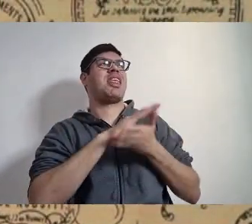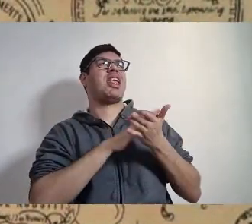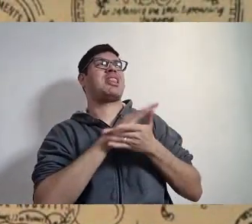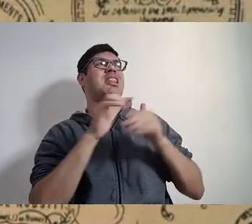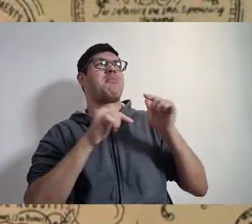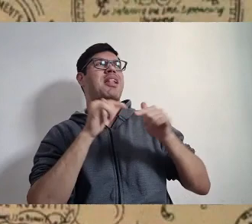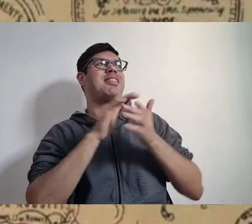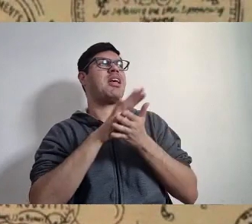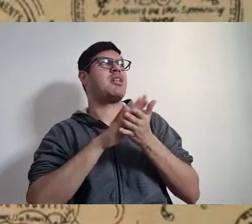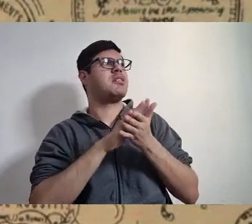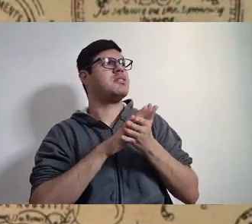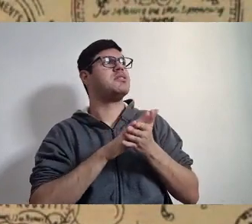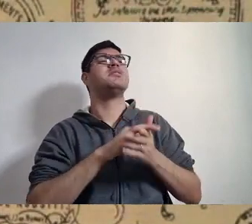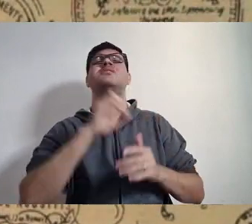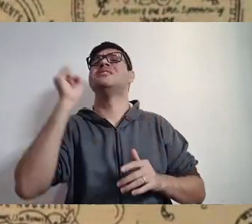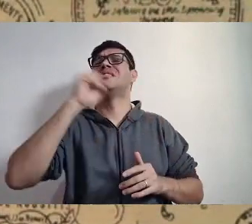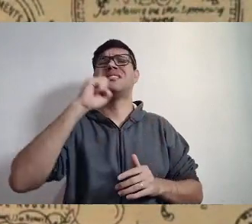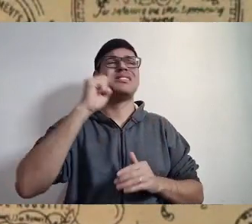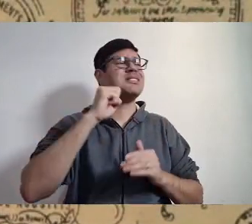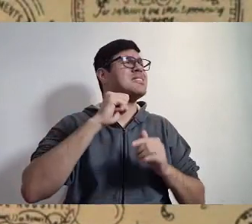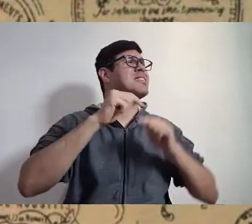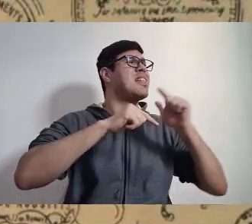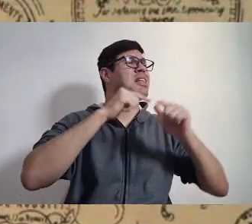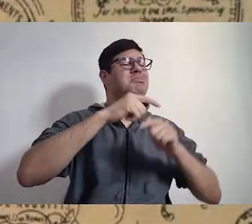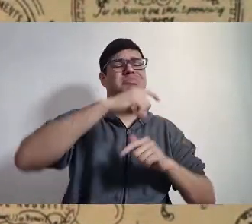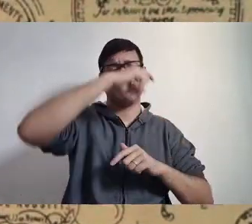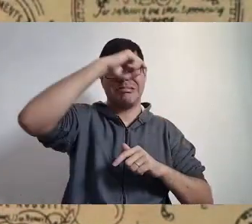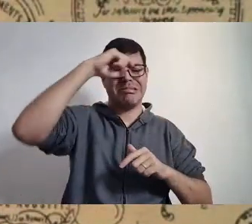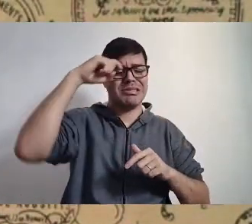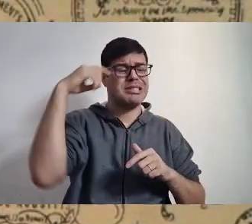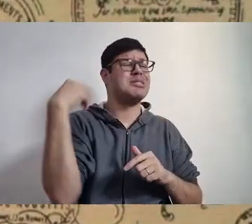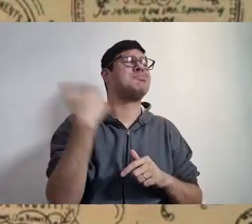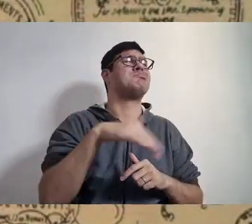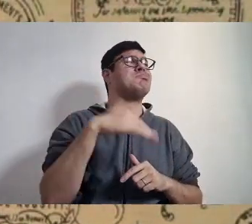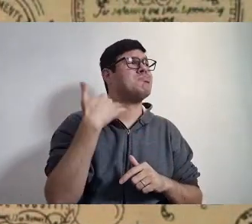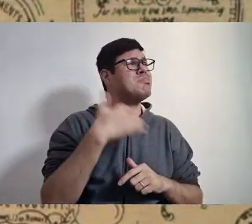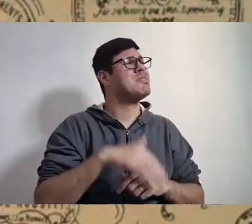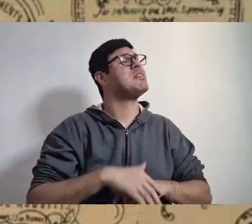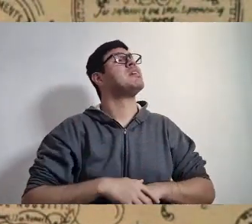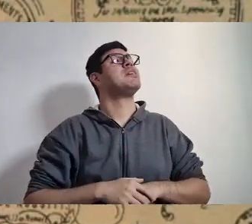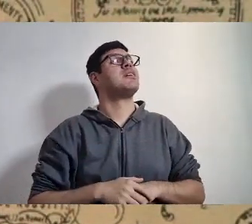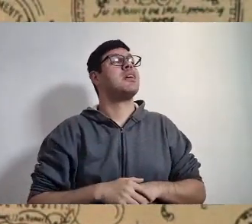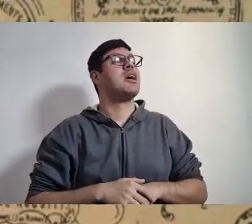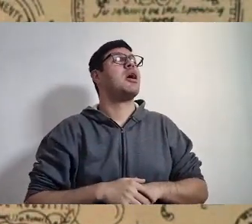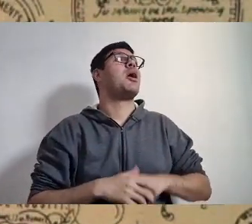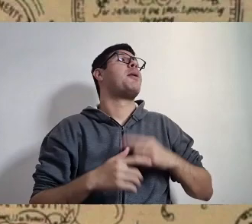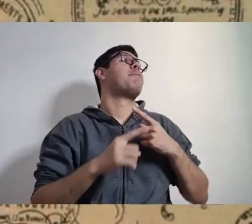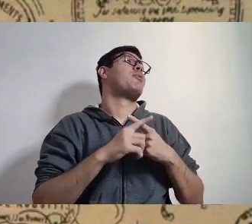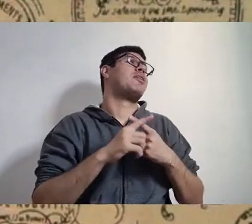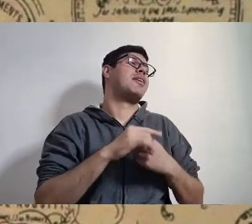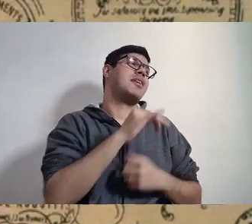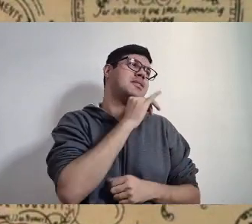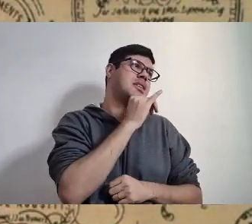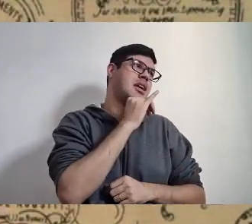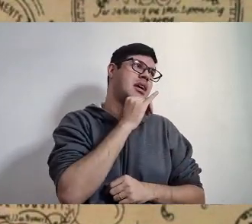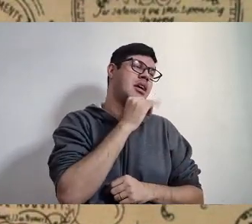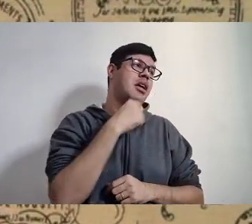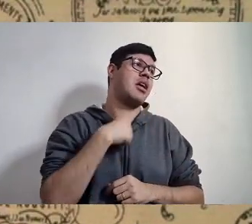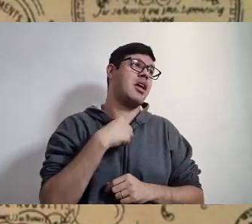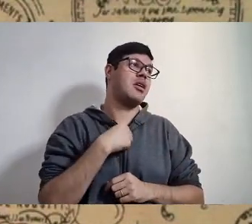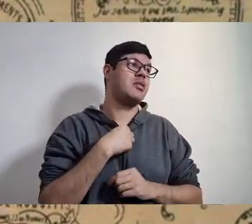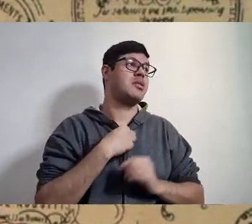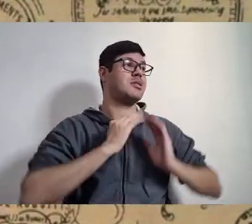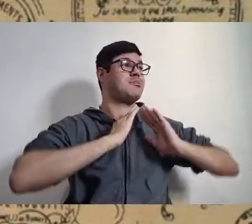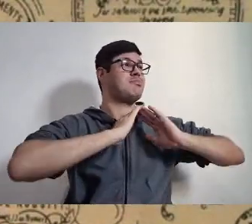uma inversão de papel aí, né? Que a população entende que é o papel do vereador. Por exemplo, eu recebo muito